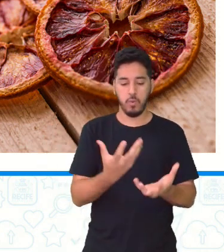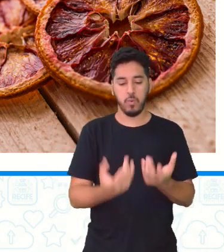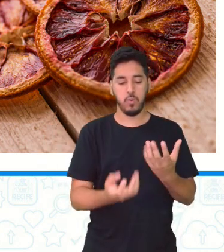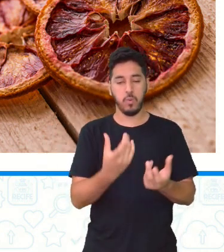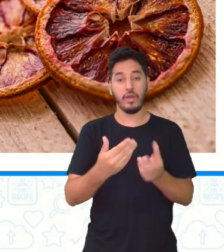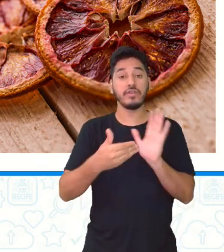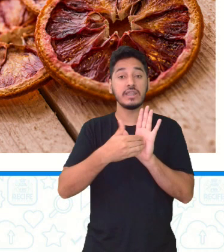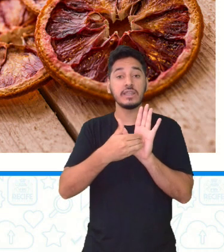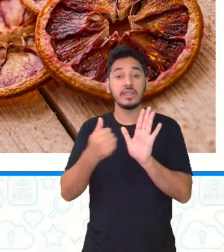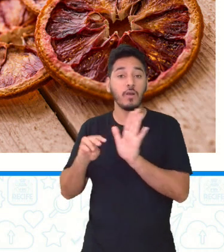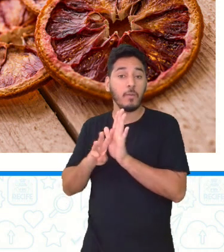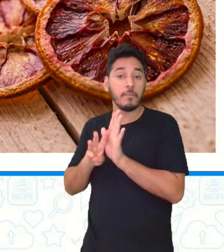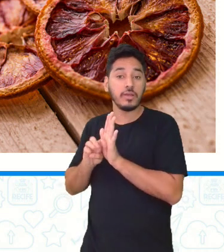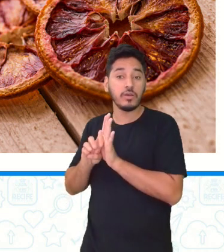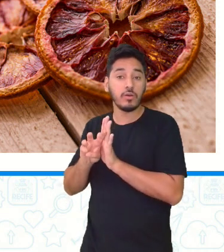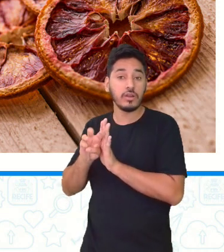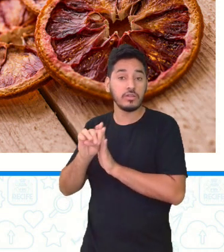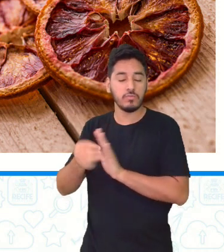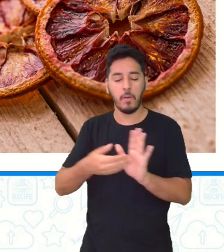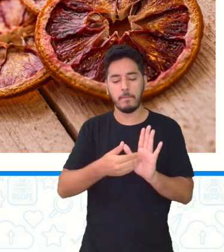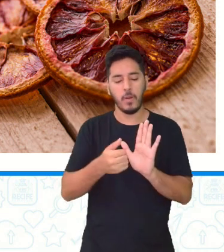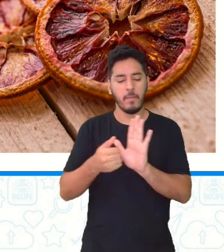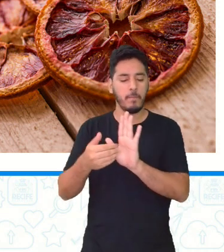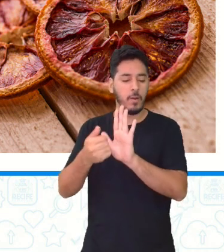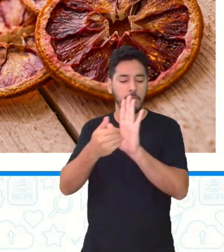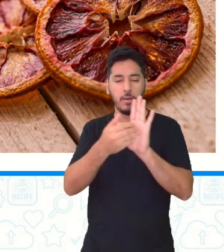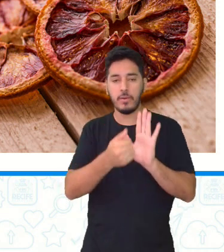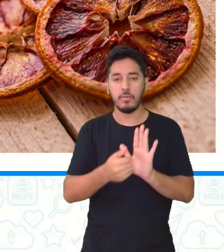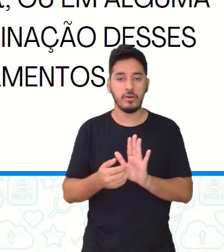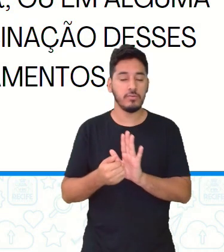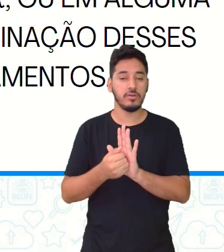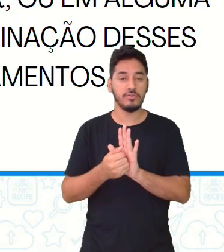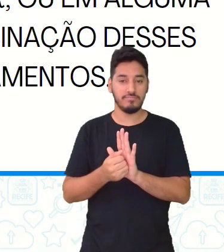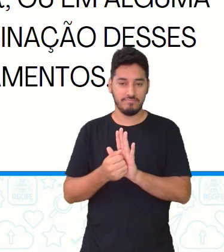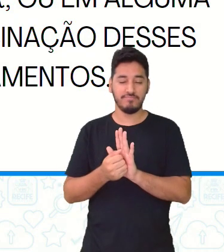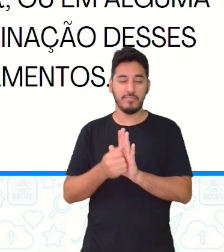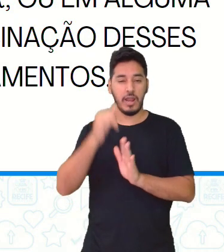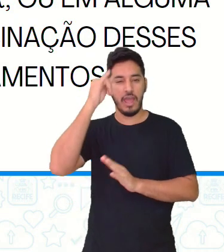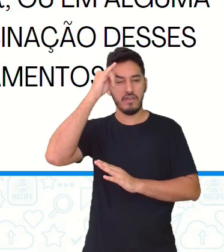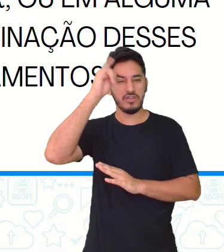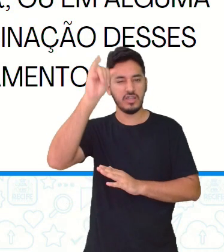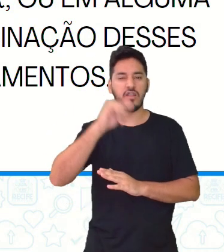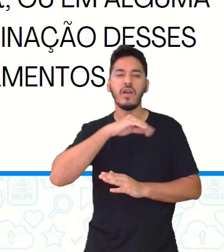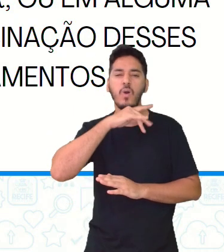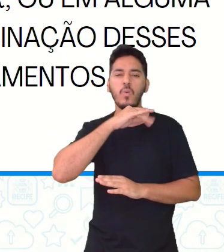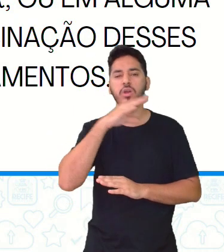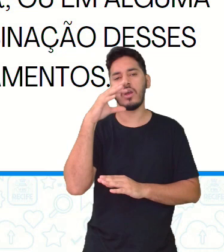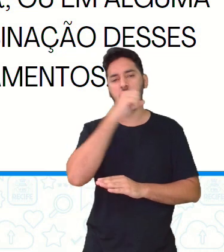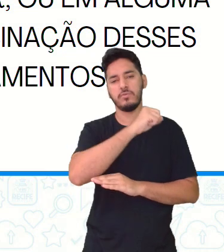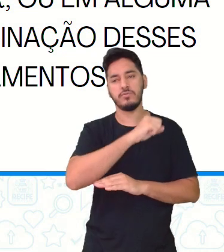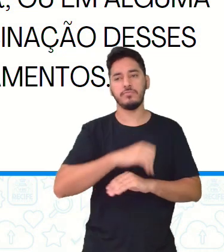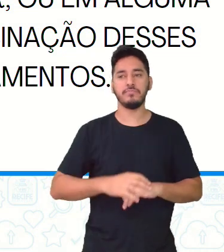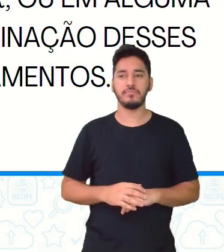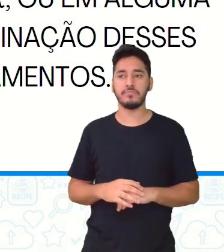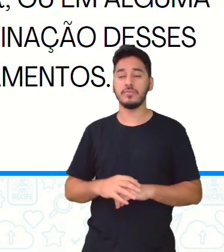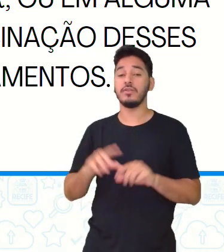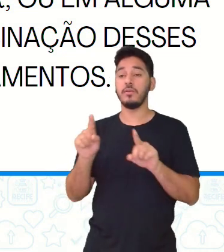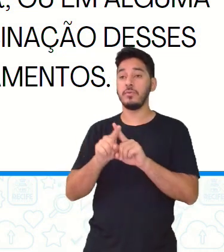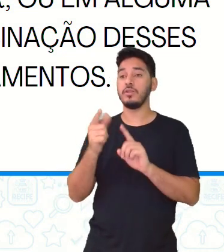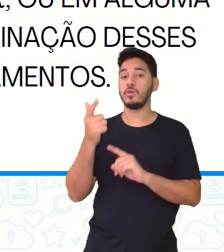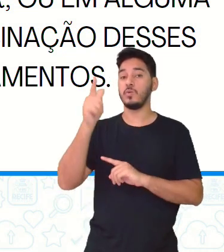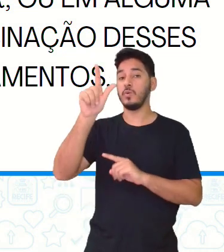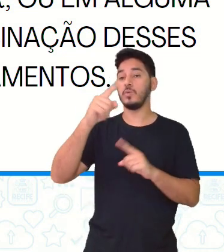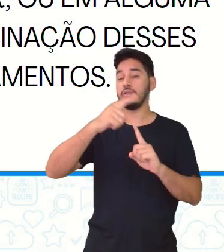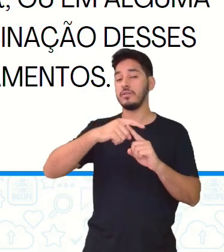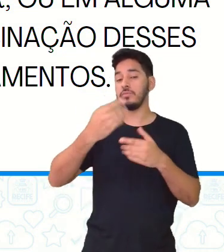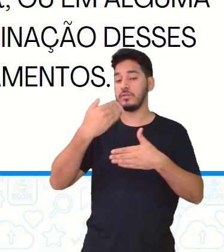que esse alimento ele estrague mais rapidamente. E existe também um outro tipo de